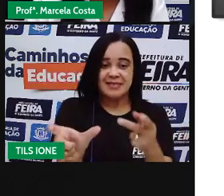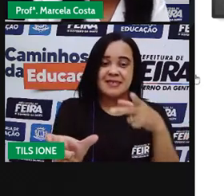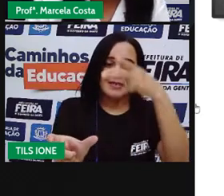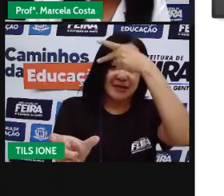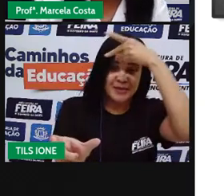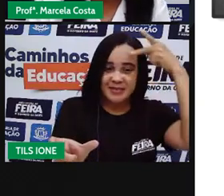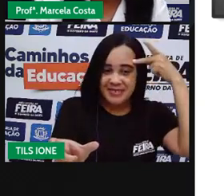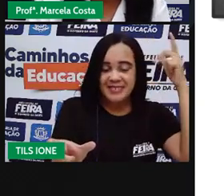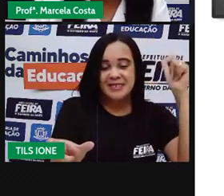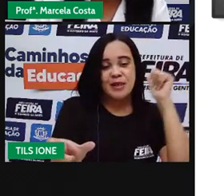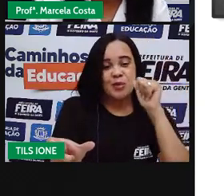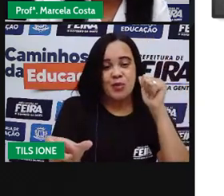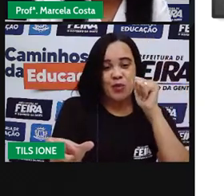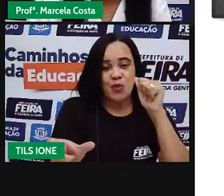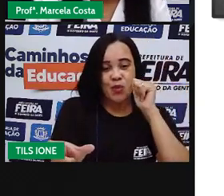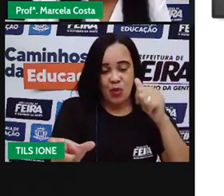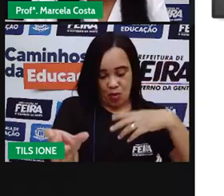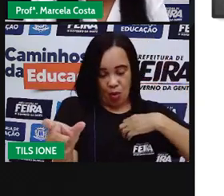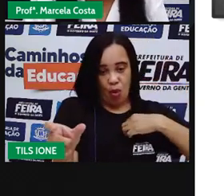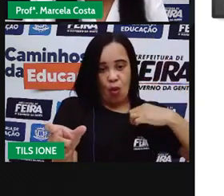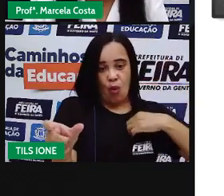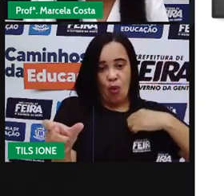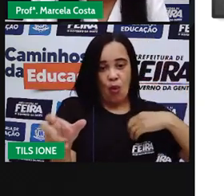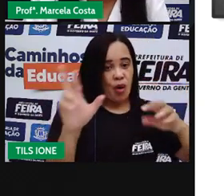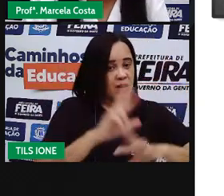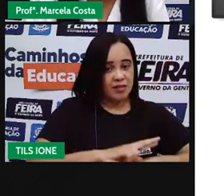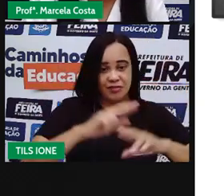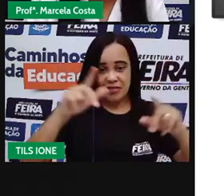vestimenta diferente aqui da nossa cultura, mas que